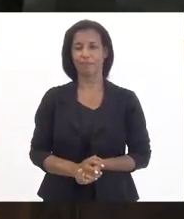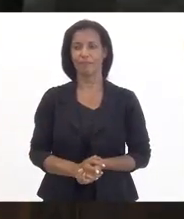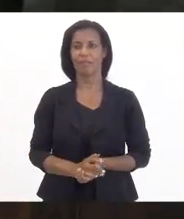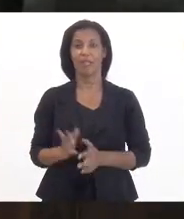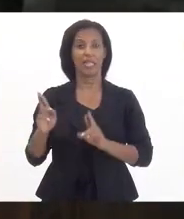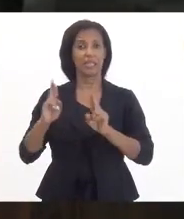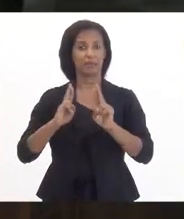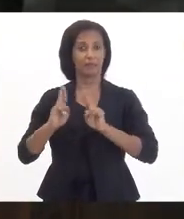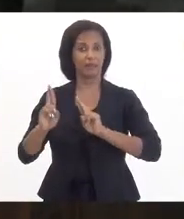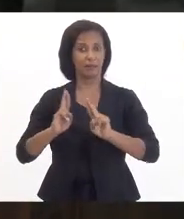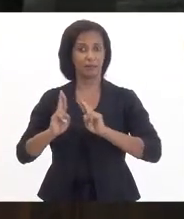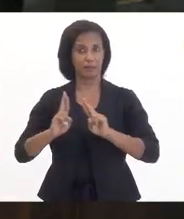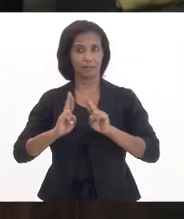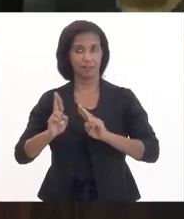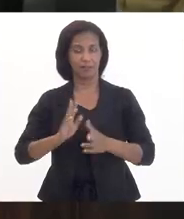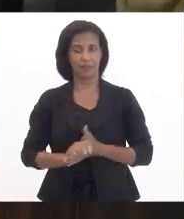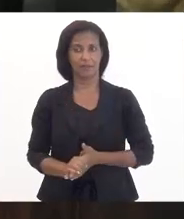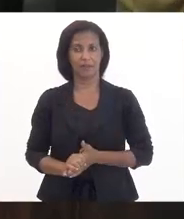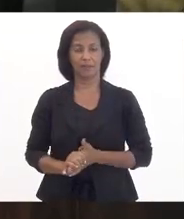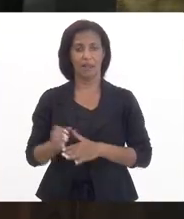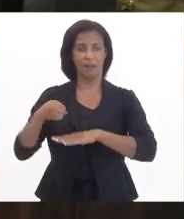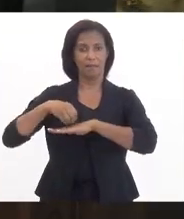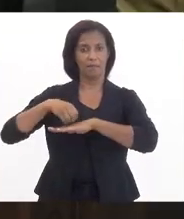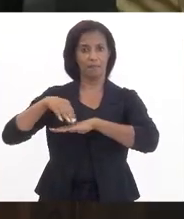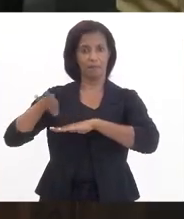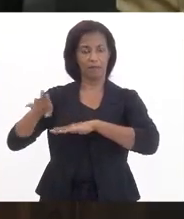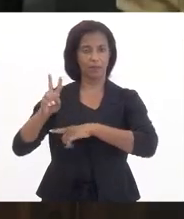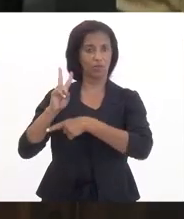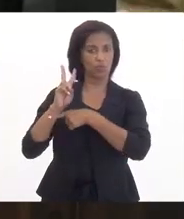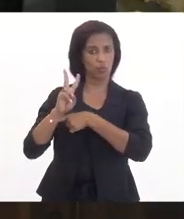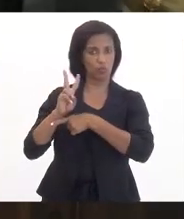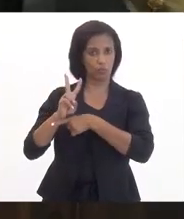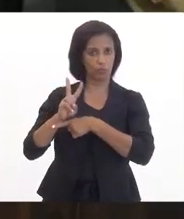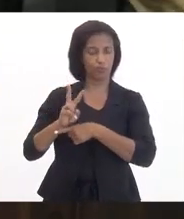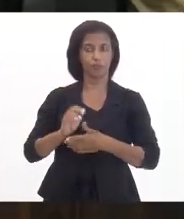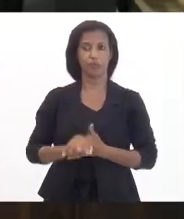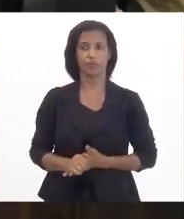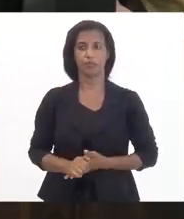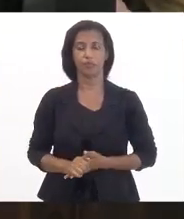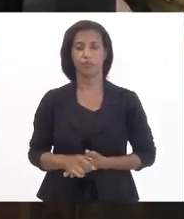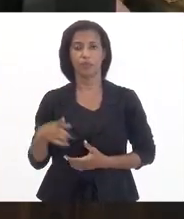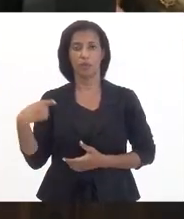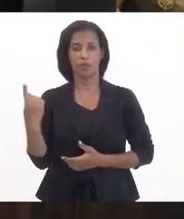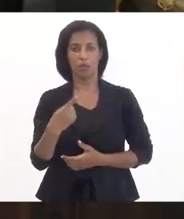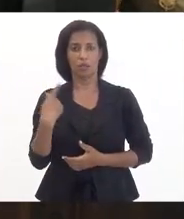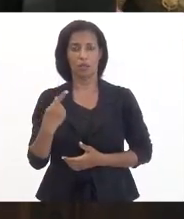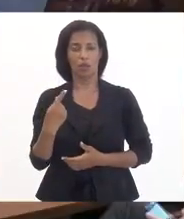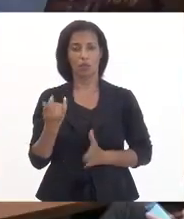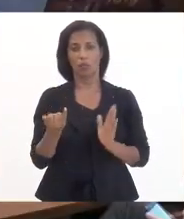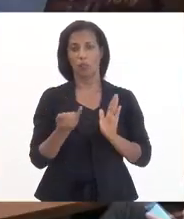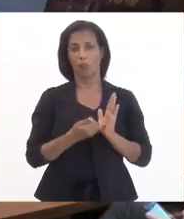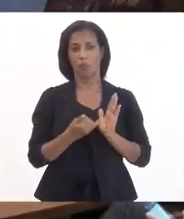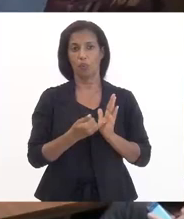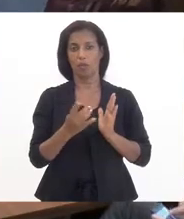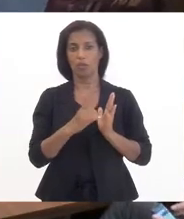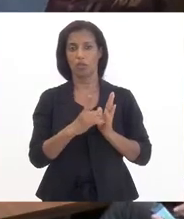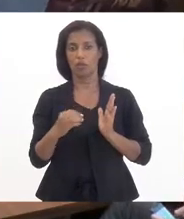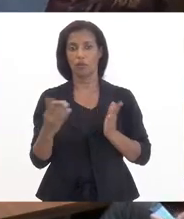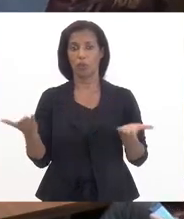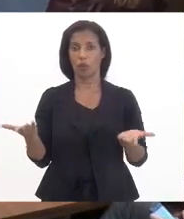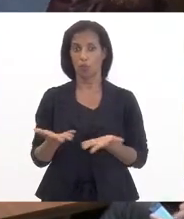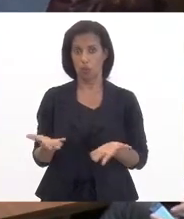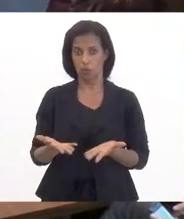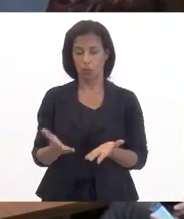em relação à mensagem de proteção, nós vamos fazer publicar no Diário Oficial hoje e